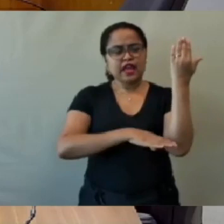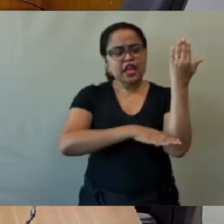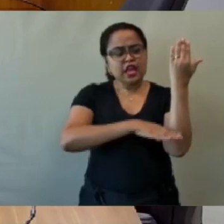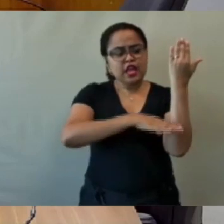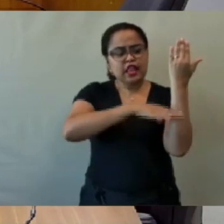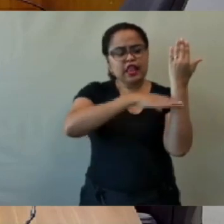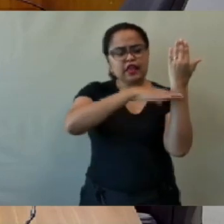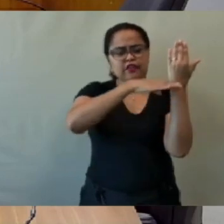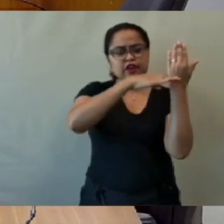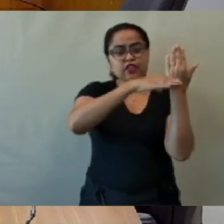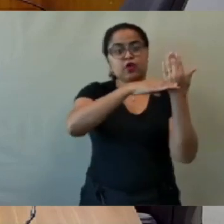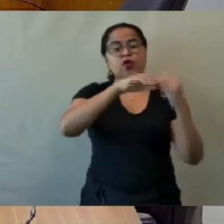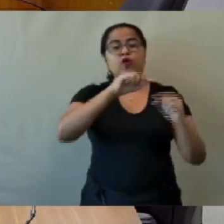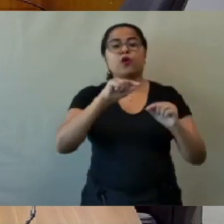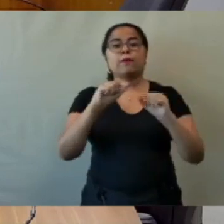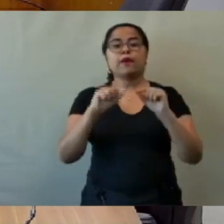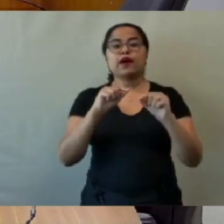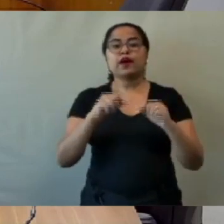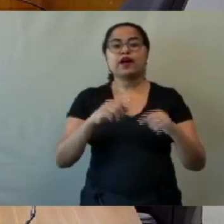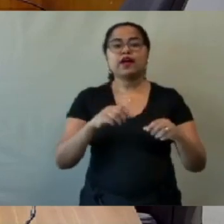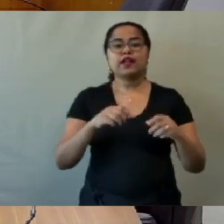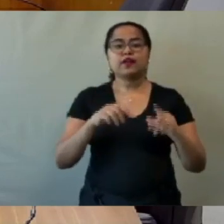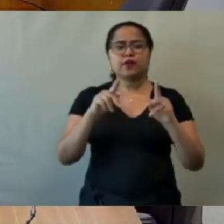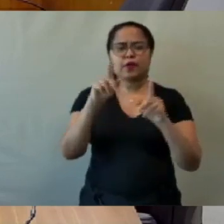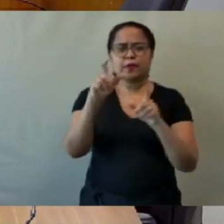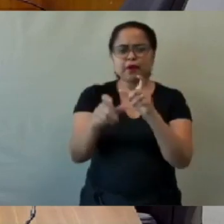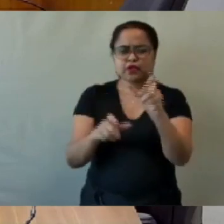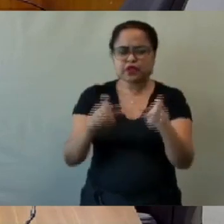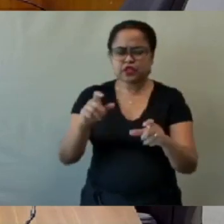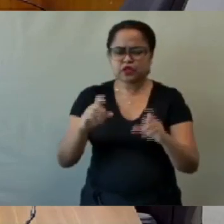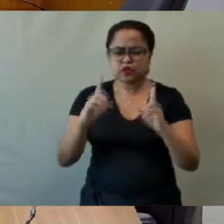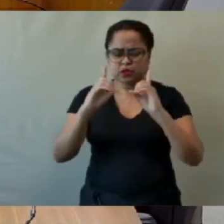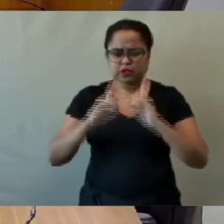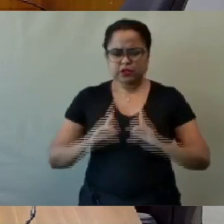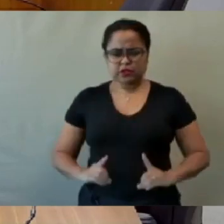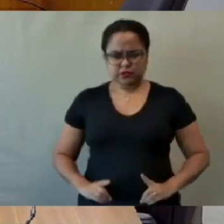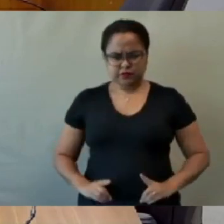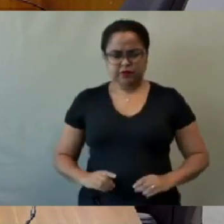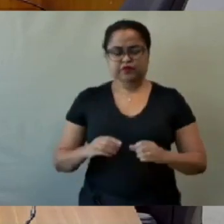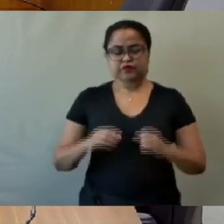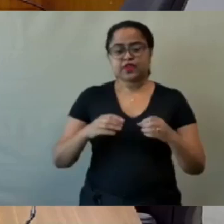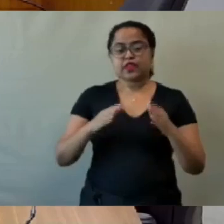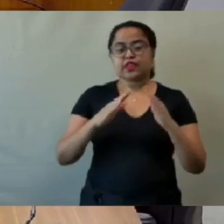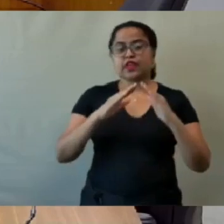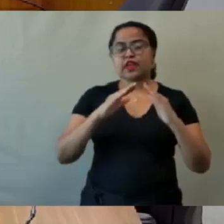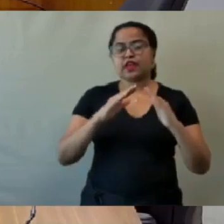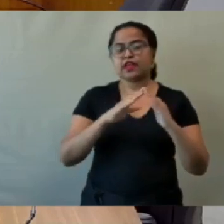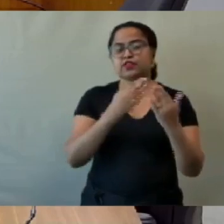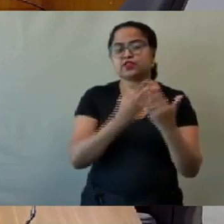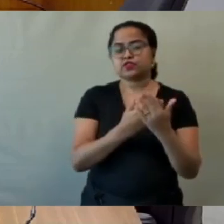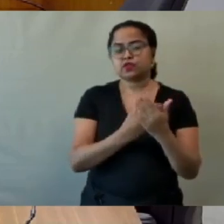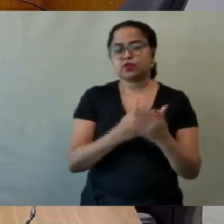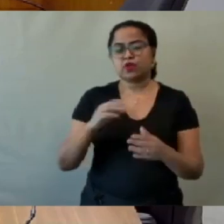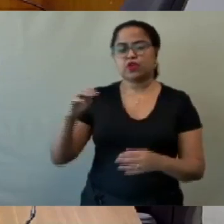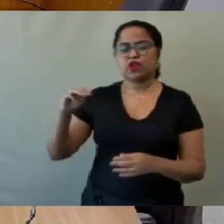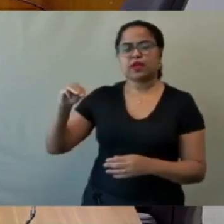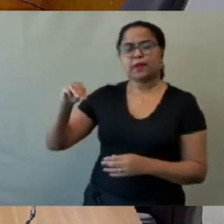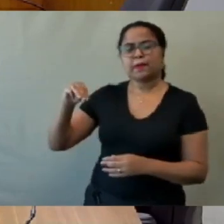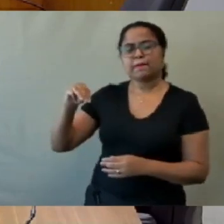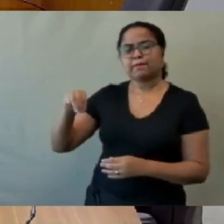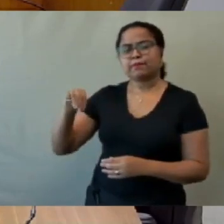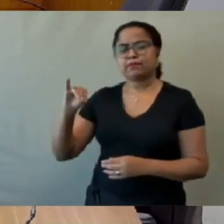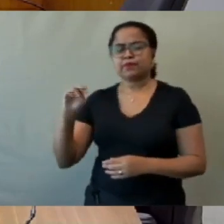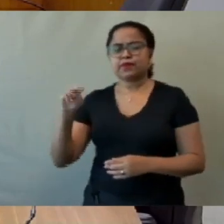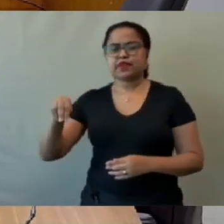de deficiência na Escola Municipal Minervina Augusta. A autoria,